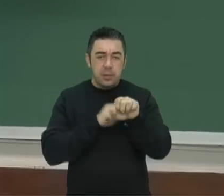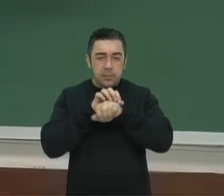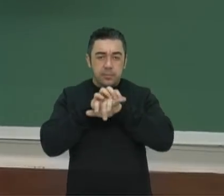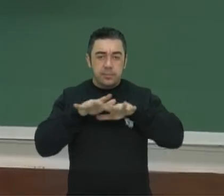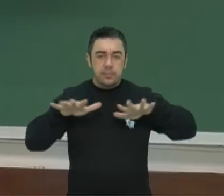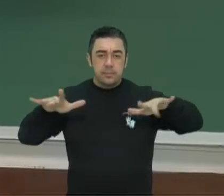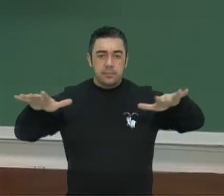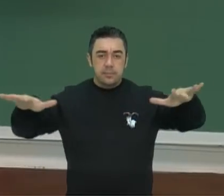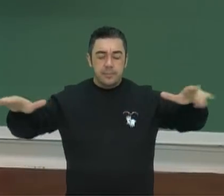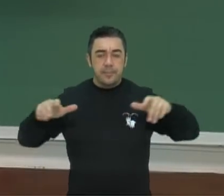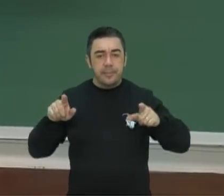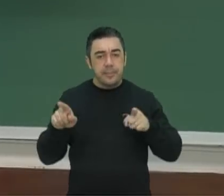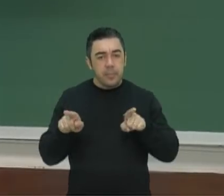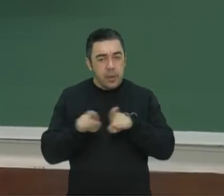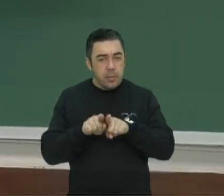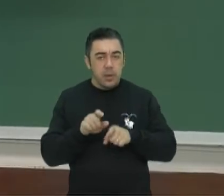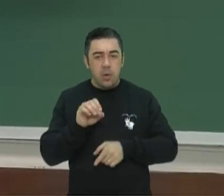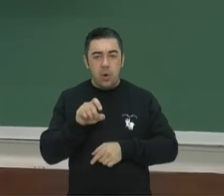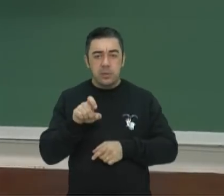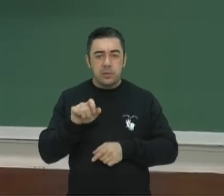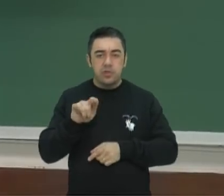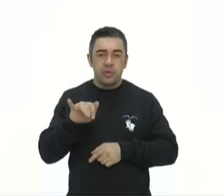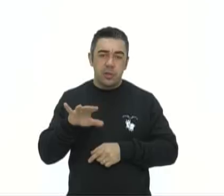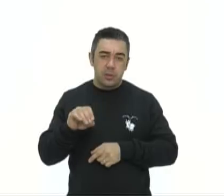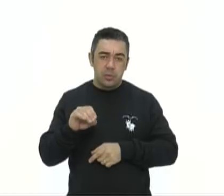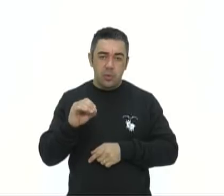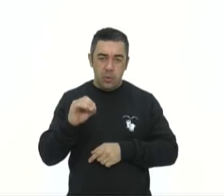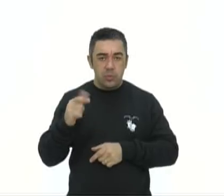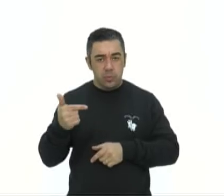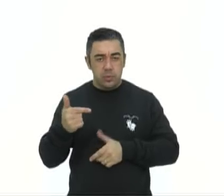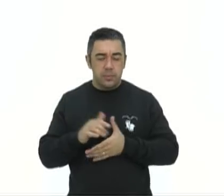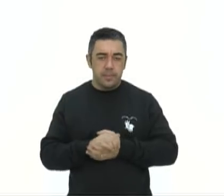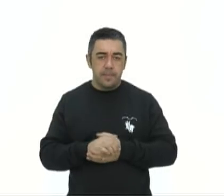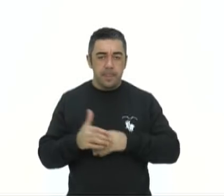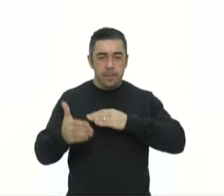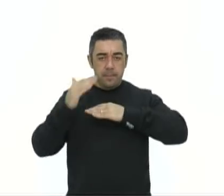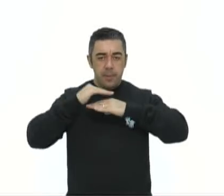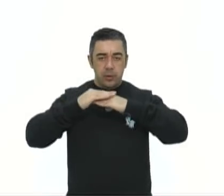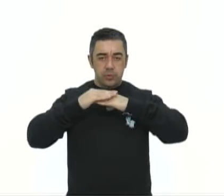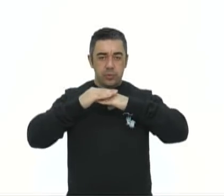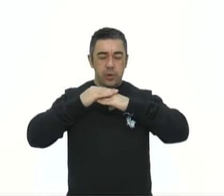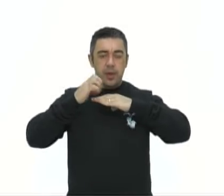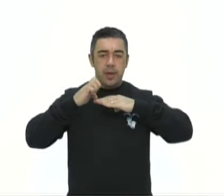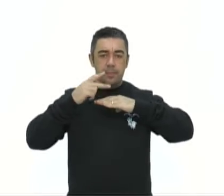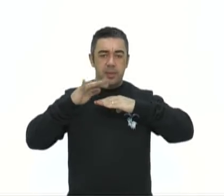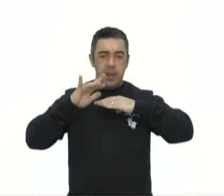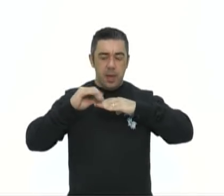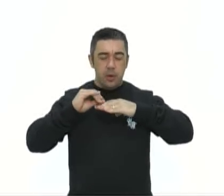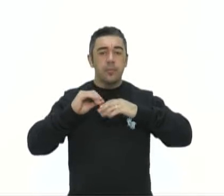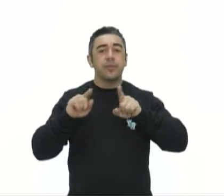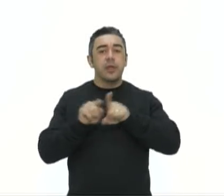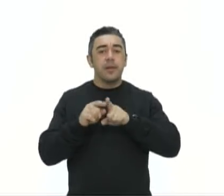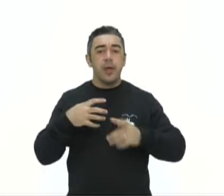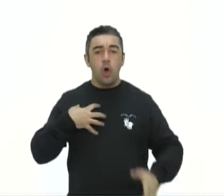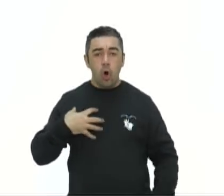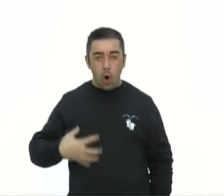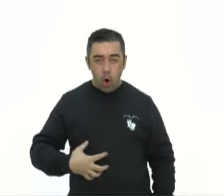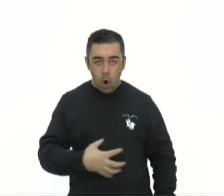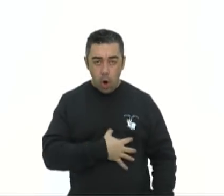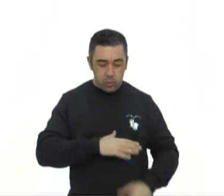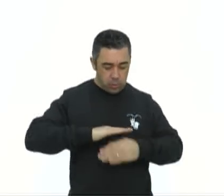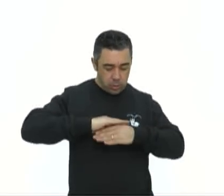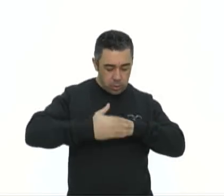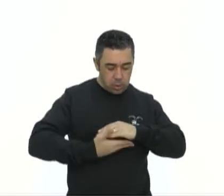e, logicamente, oxigênio e nutrientes. É encontrado abaixo do epitélio e em volta dos órgãos. Tá? Ele cria assim uma espécie de